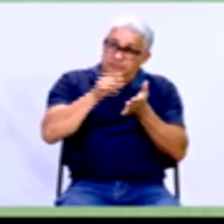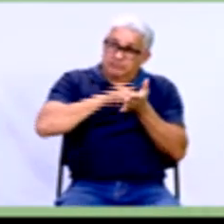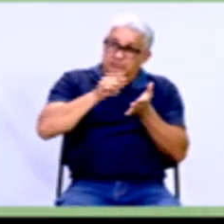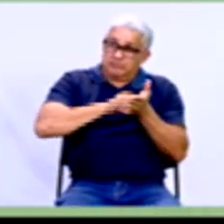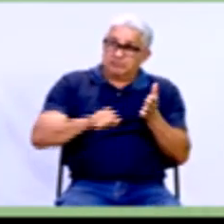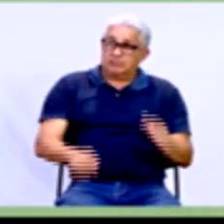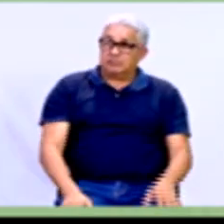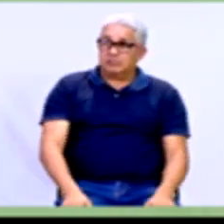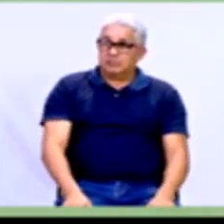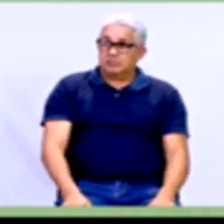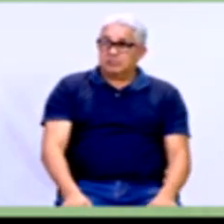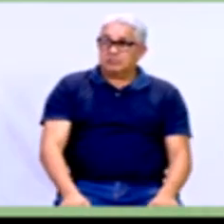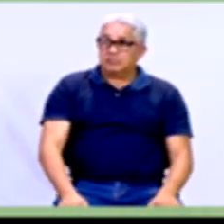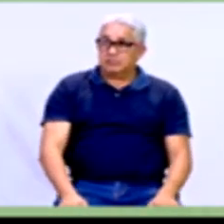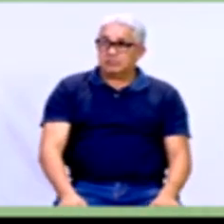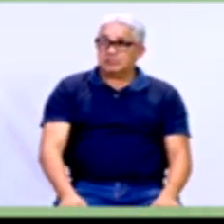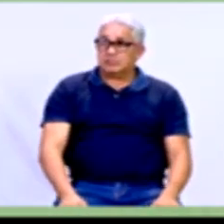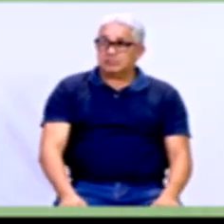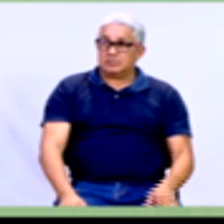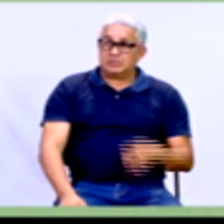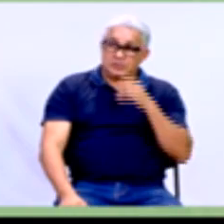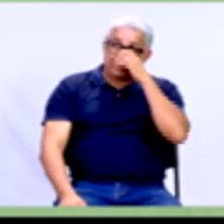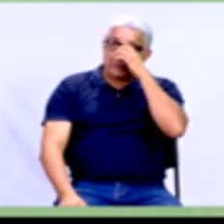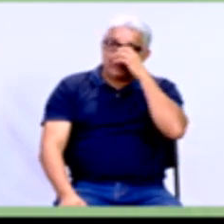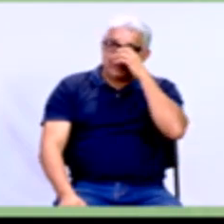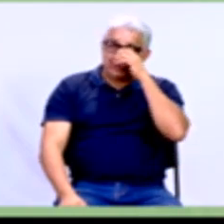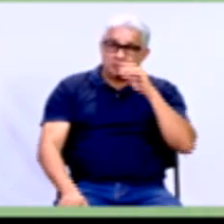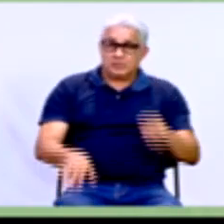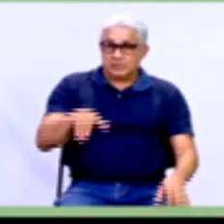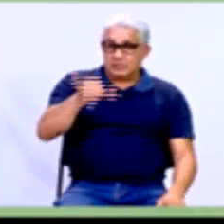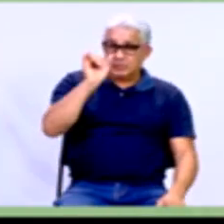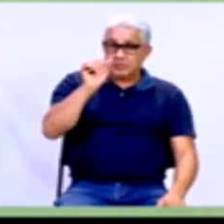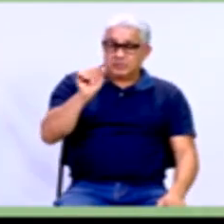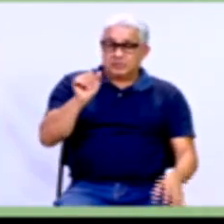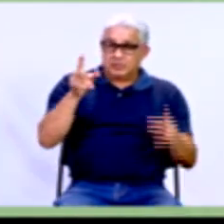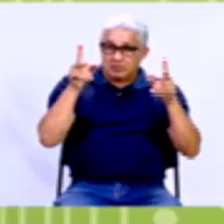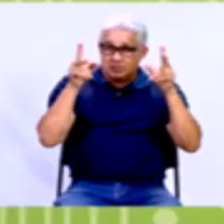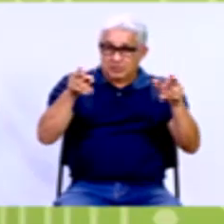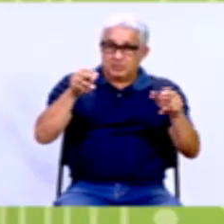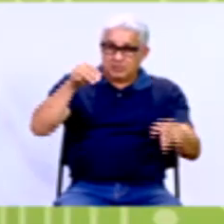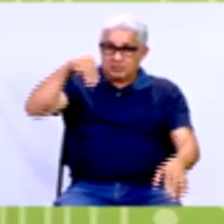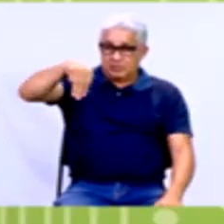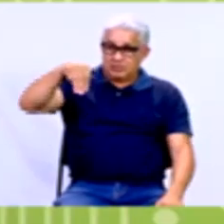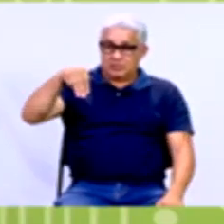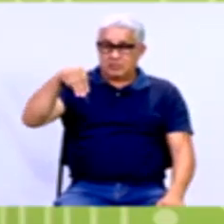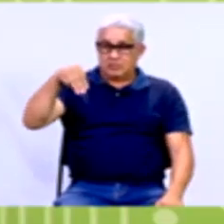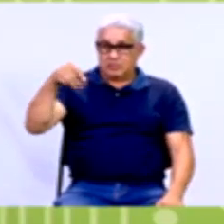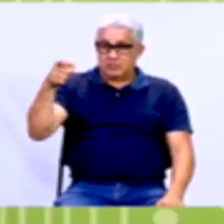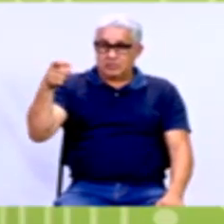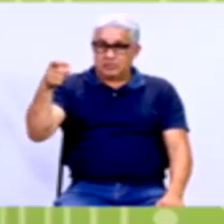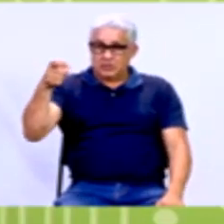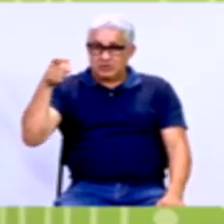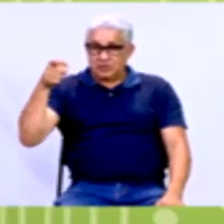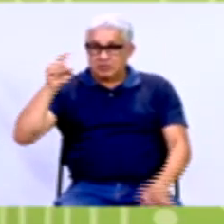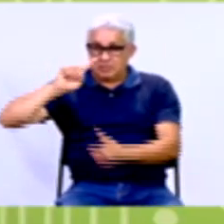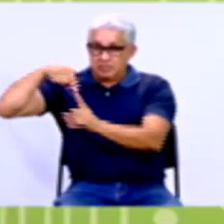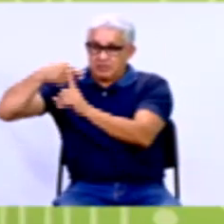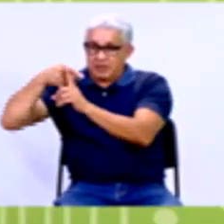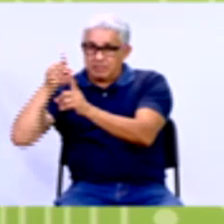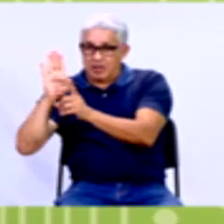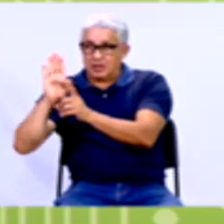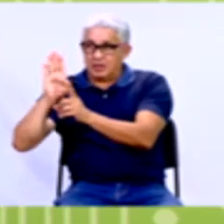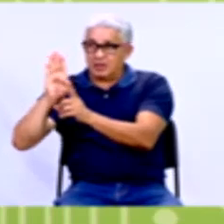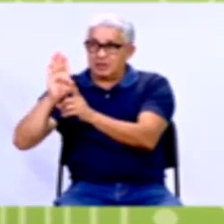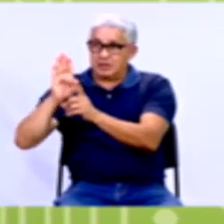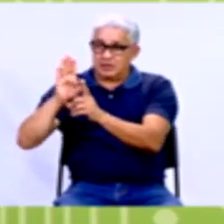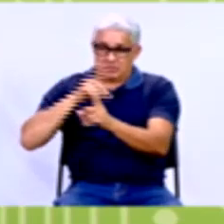equação eu não sei se eu vou conseguir escrever aqui, mas é Y igual a MX mais B. Então, para